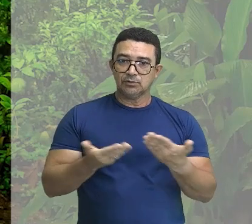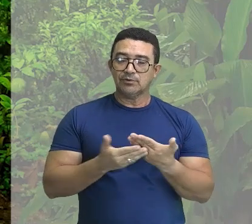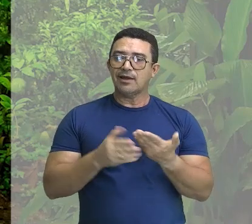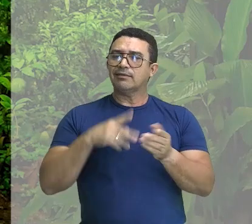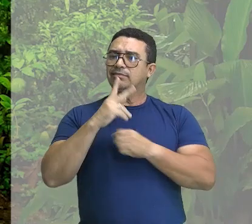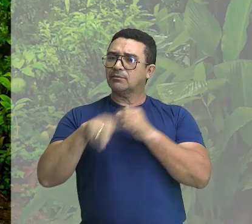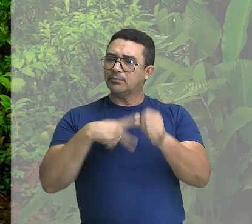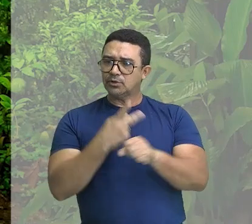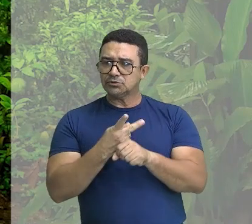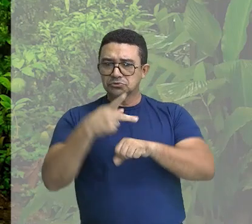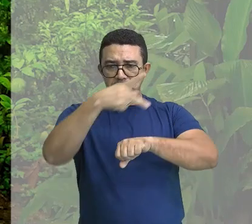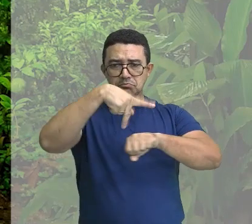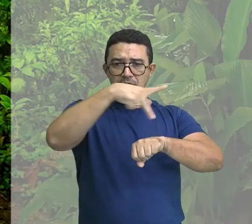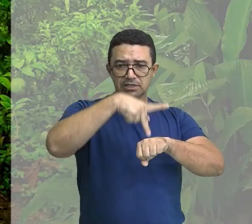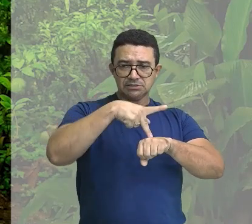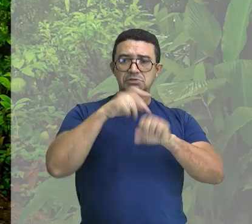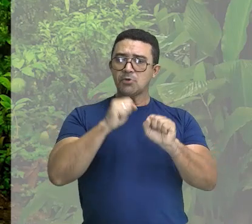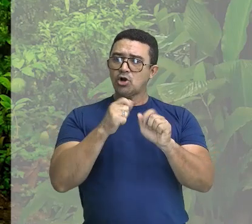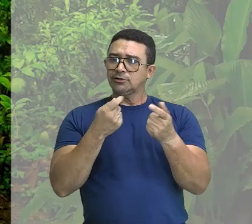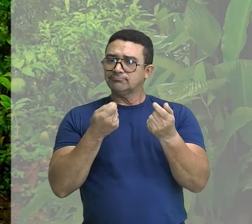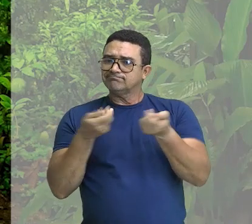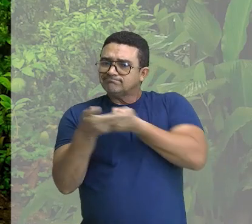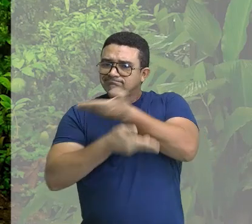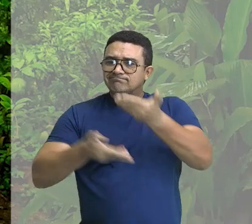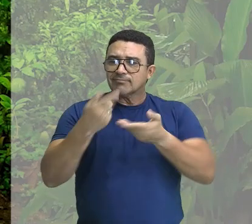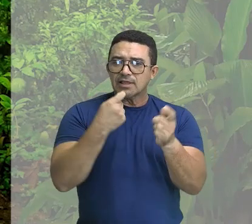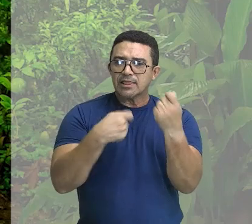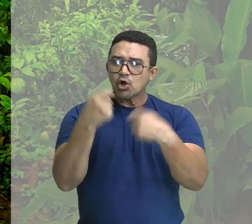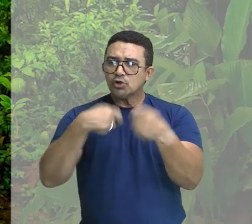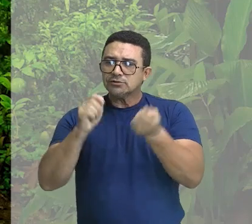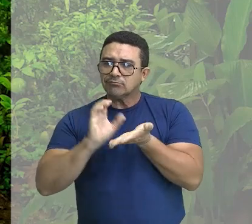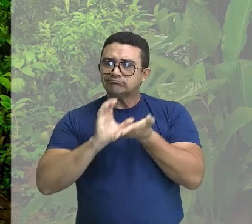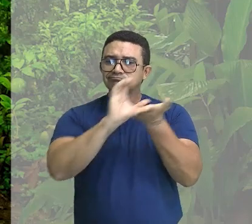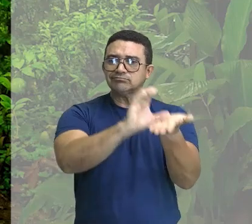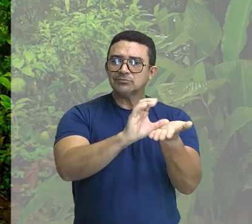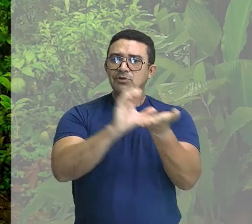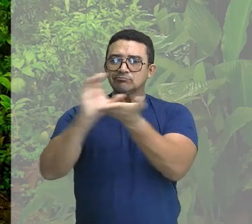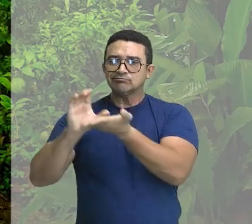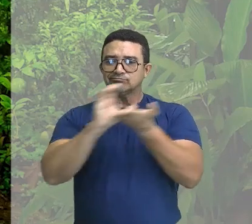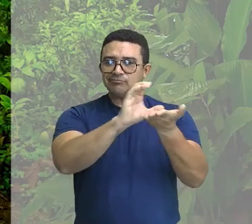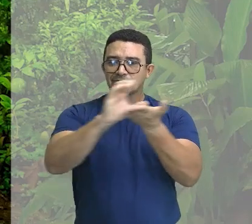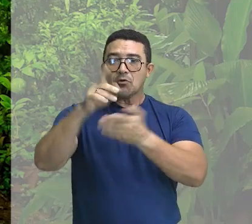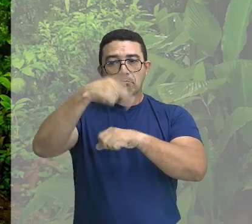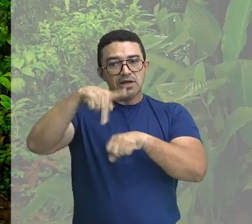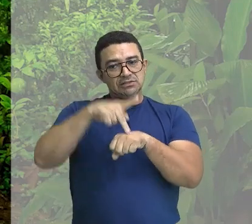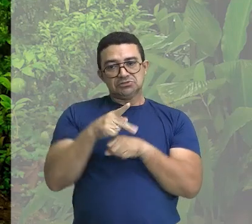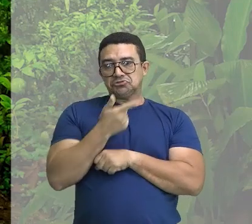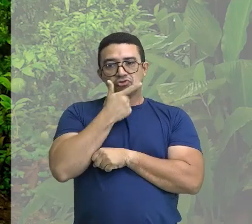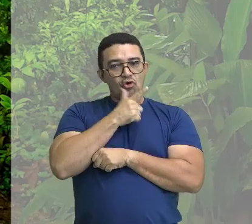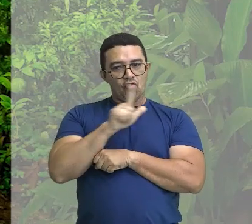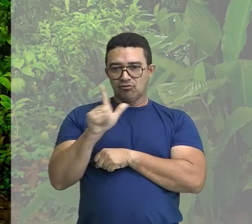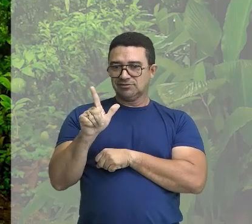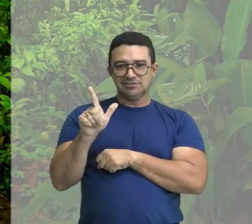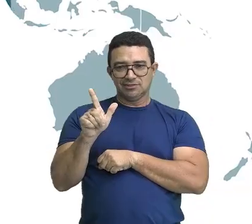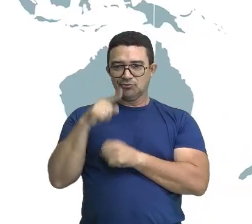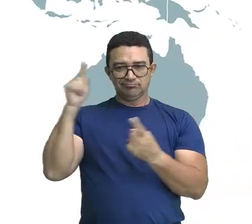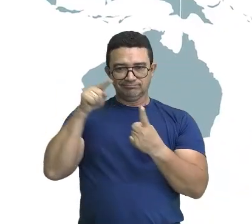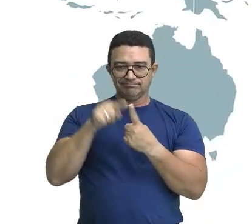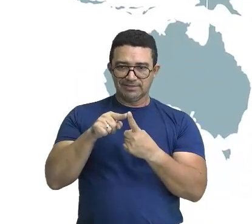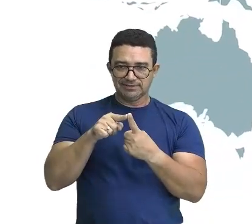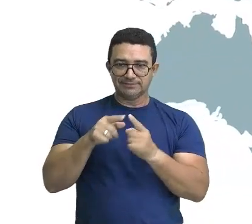daí, eles podem negociar os seus créditos com os países que não conseguiram alcançar